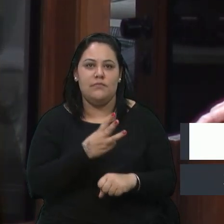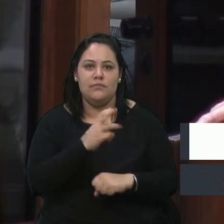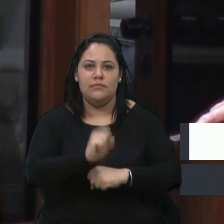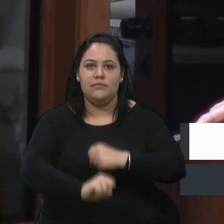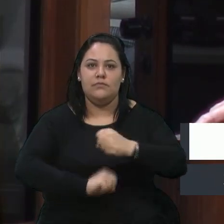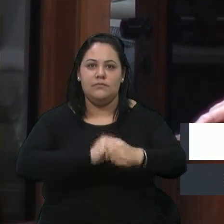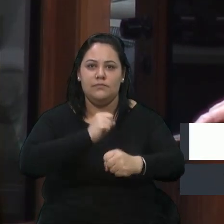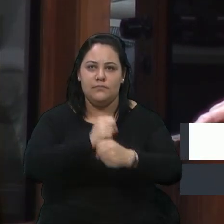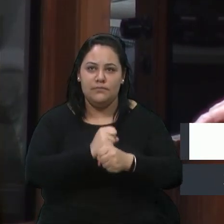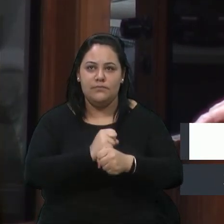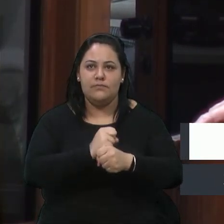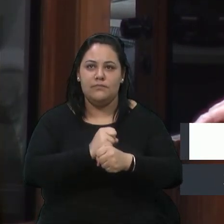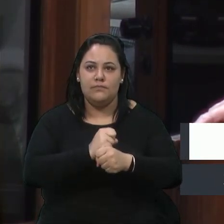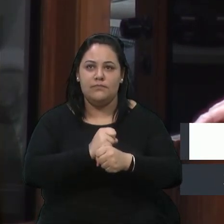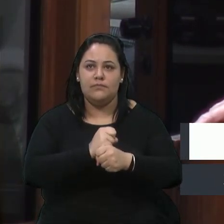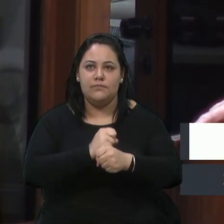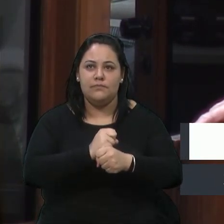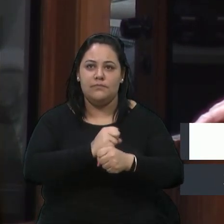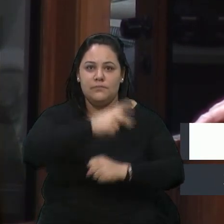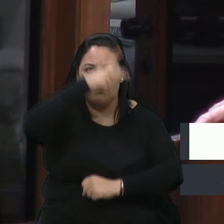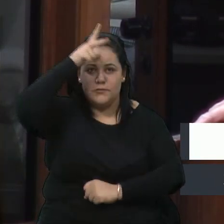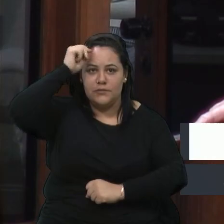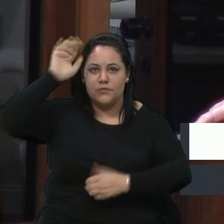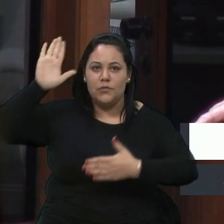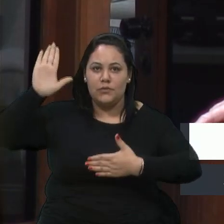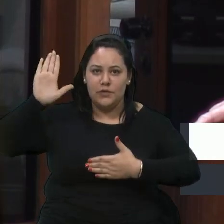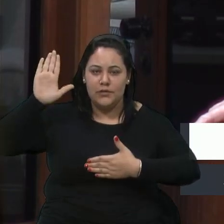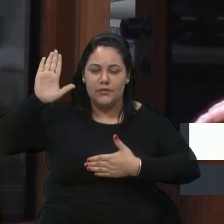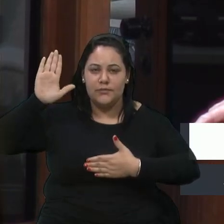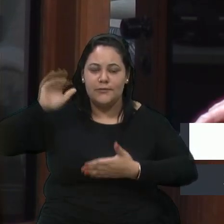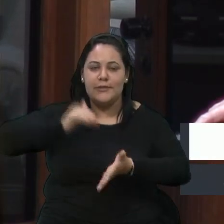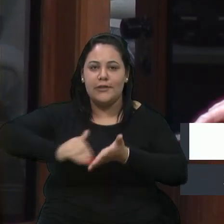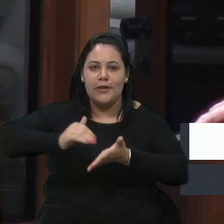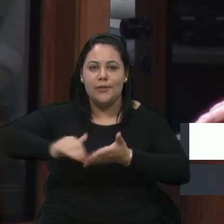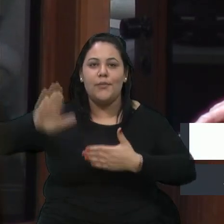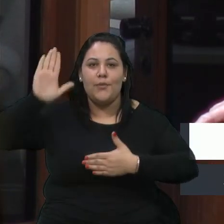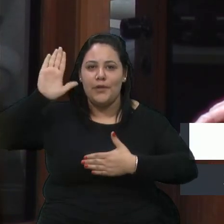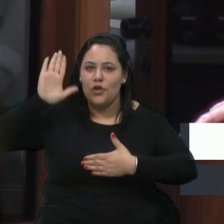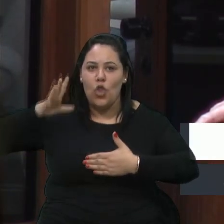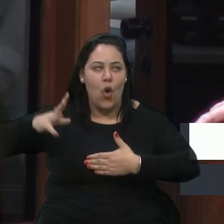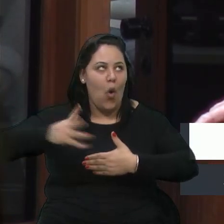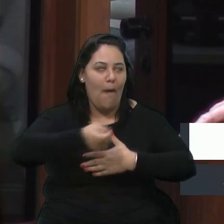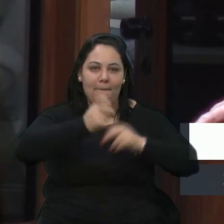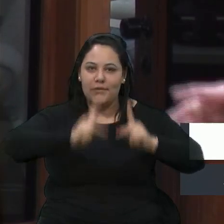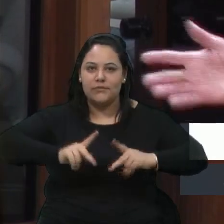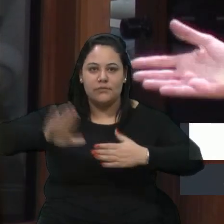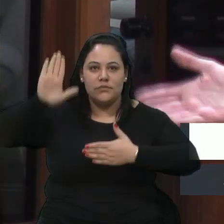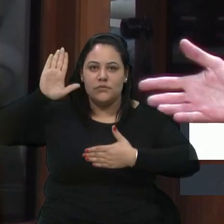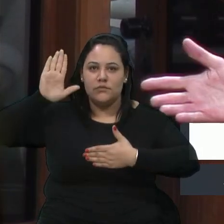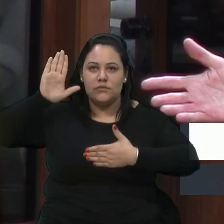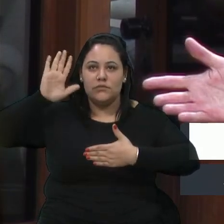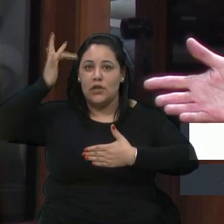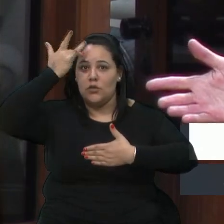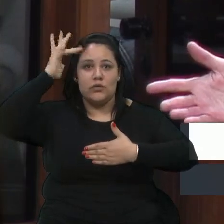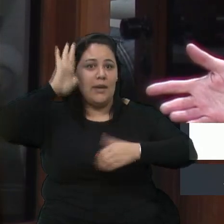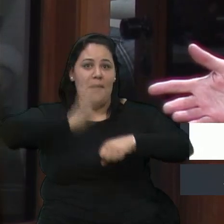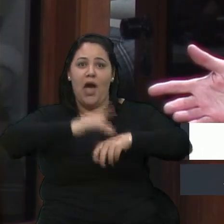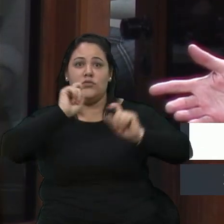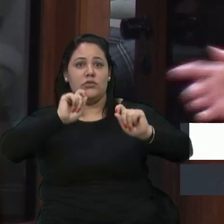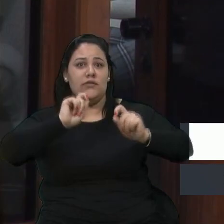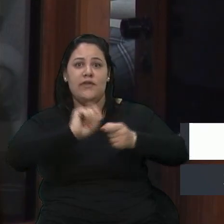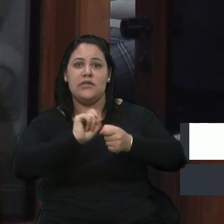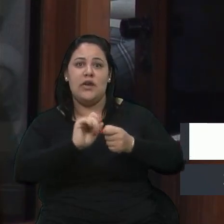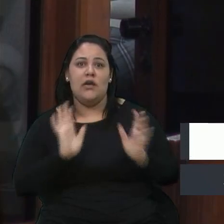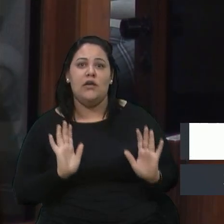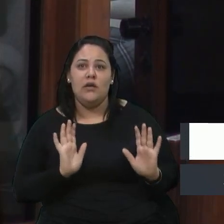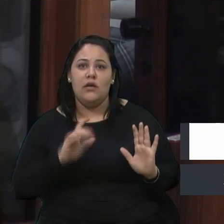anos... E o prefeito prometendo, os secretários prometendo, todo mundo prometendo, e eu não sei mais o que fazer.